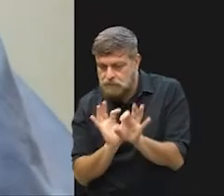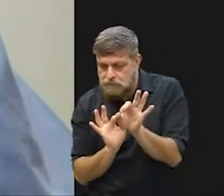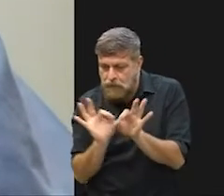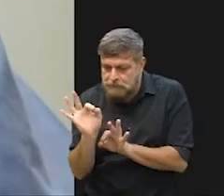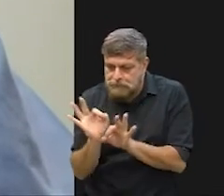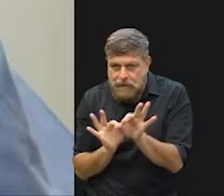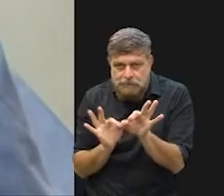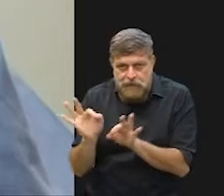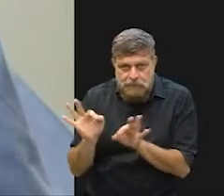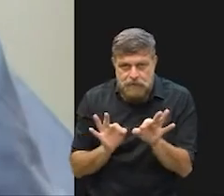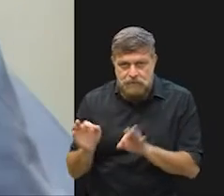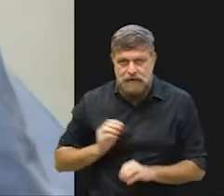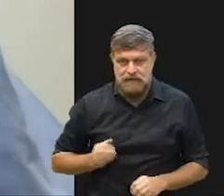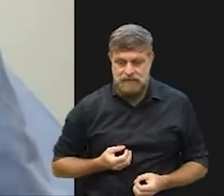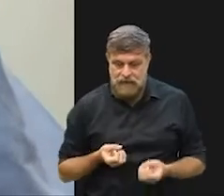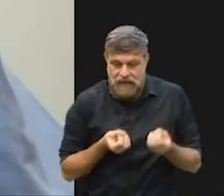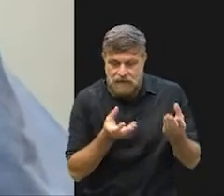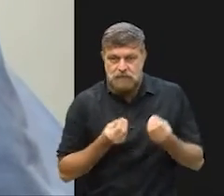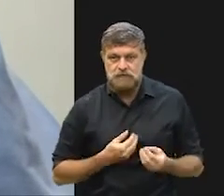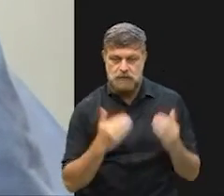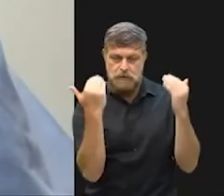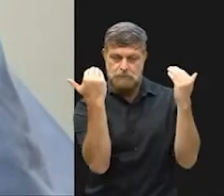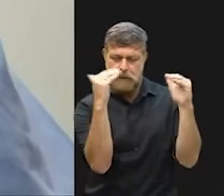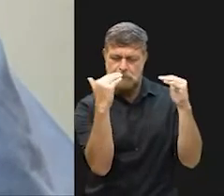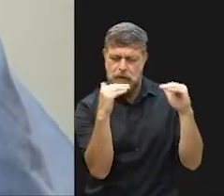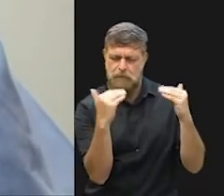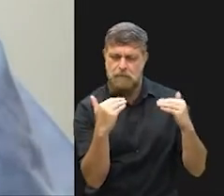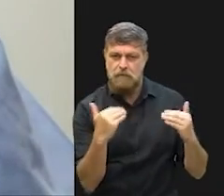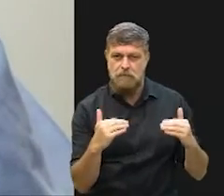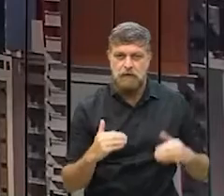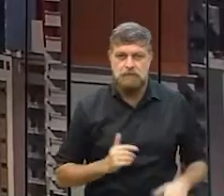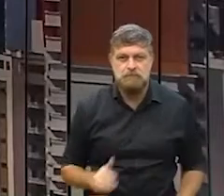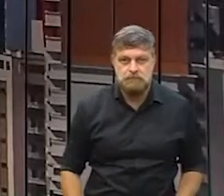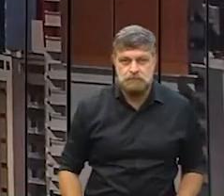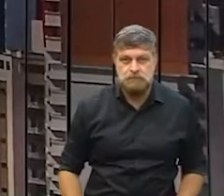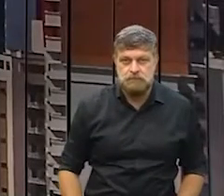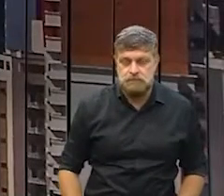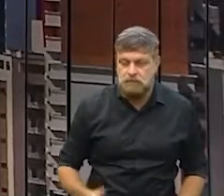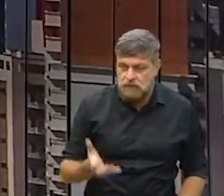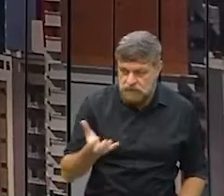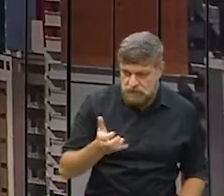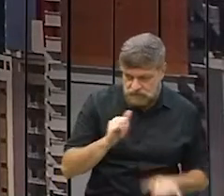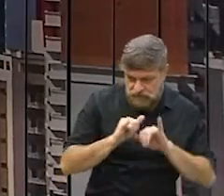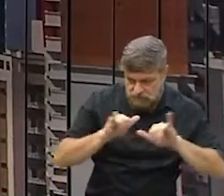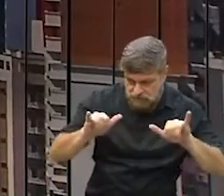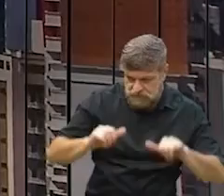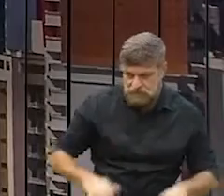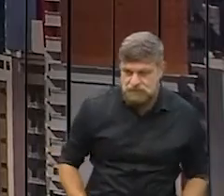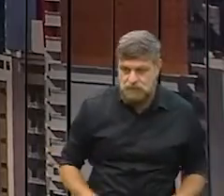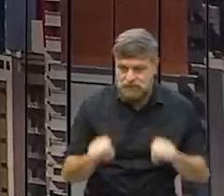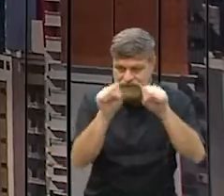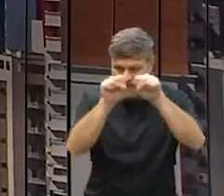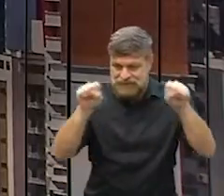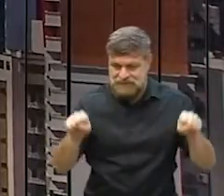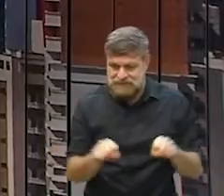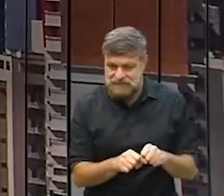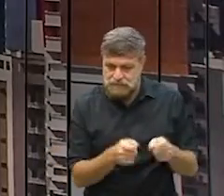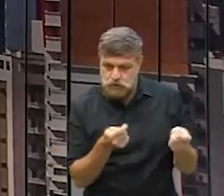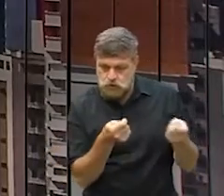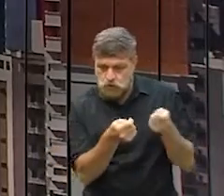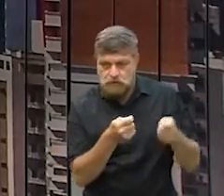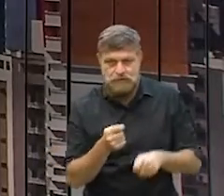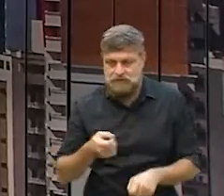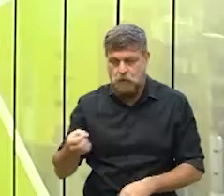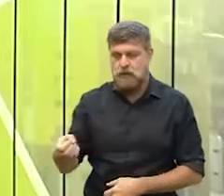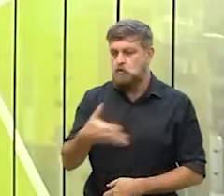você organizar e sistematizar essas informações. Isso que eu ia mencionar, Paulo, esse sistema de georreferenciamento, ele